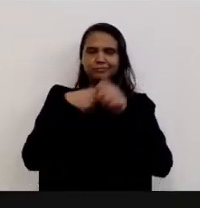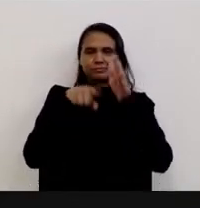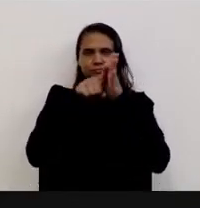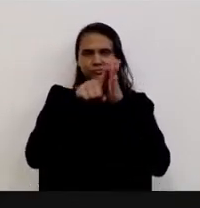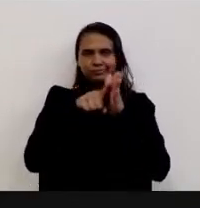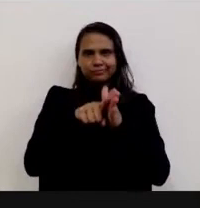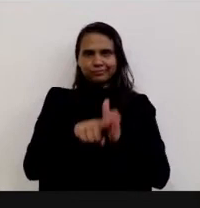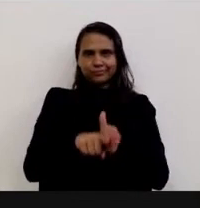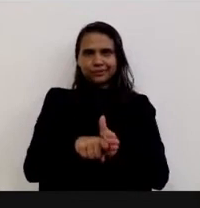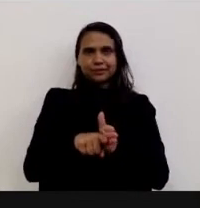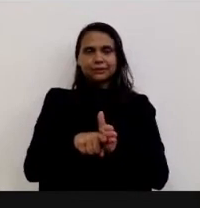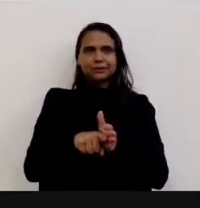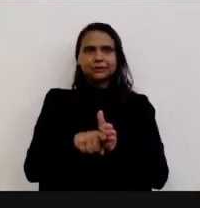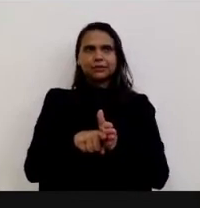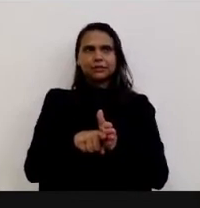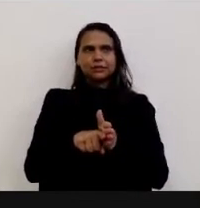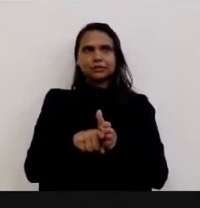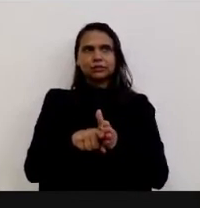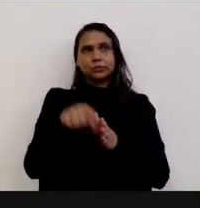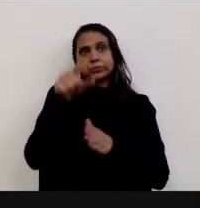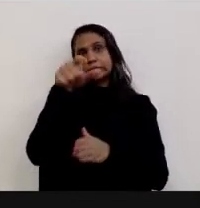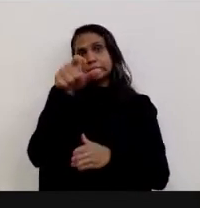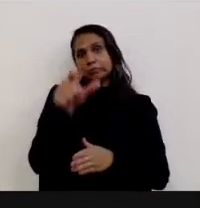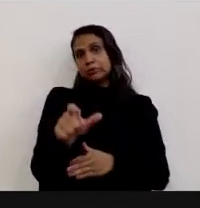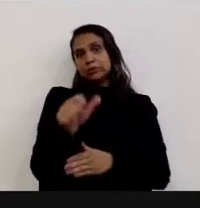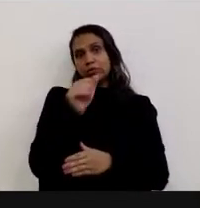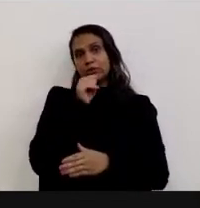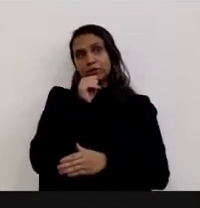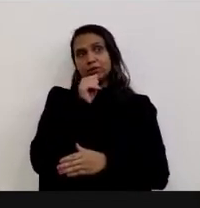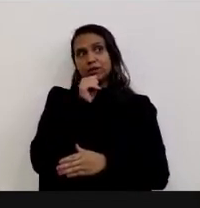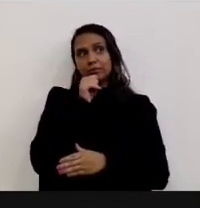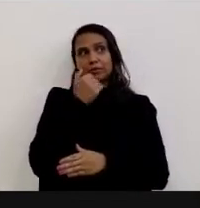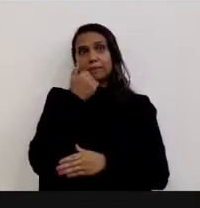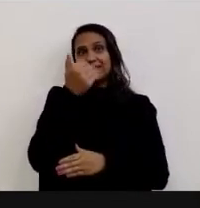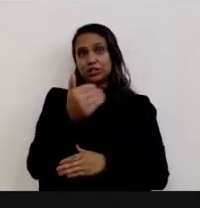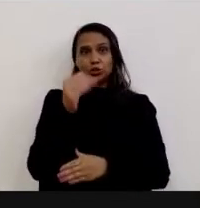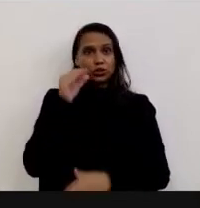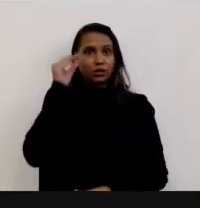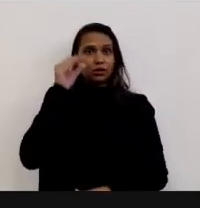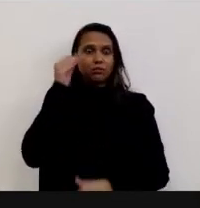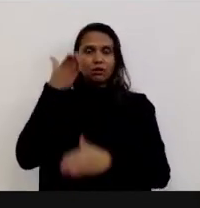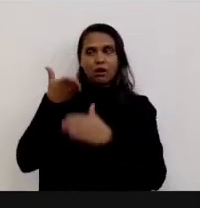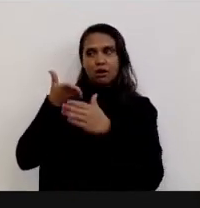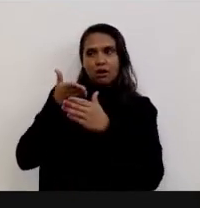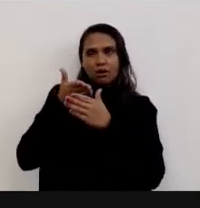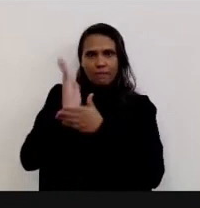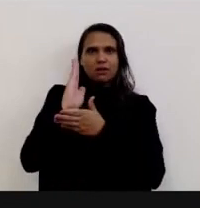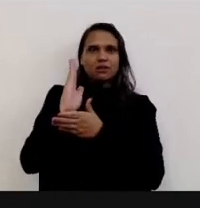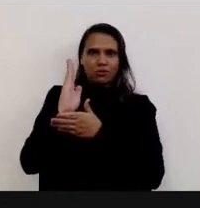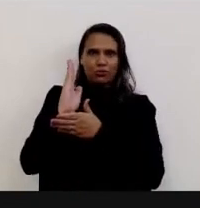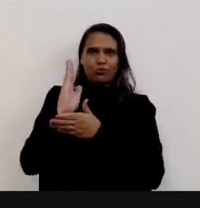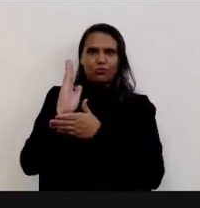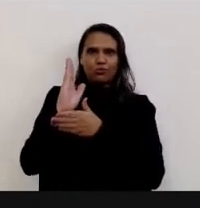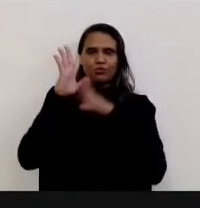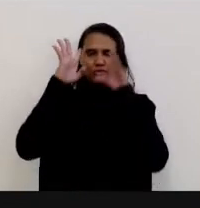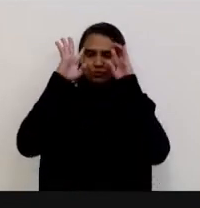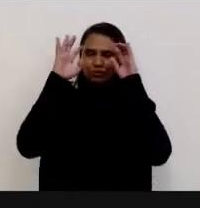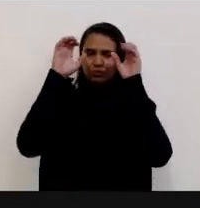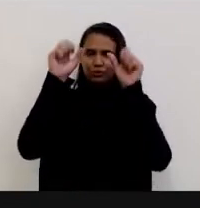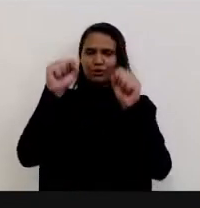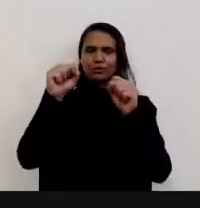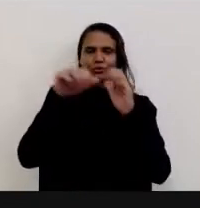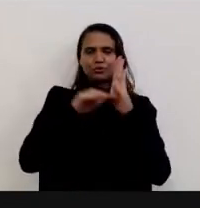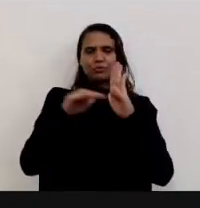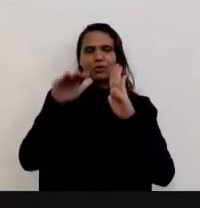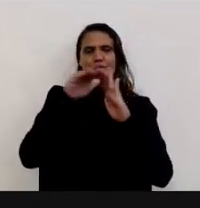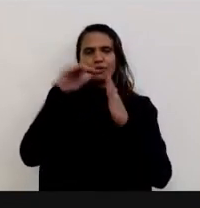Então, candidatos aptos são aqueles que são, né, o pedido de candidatura é considerado apto, regular pelo TSE. Né? E receita